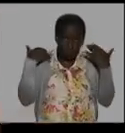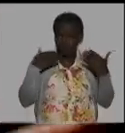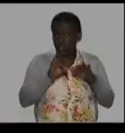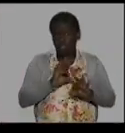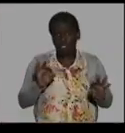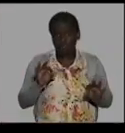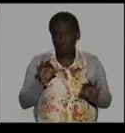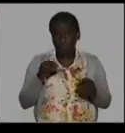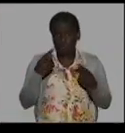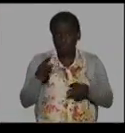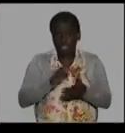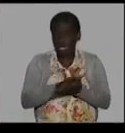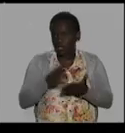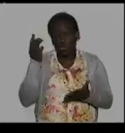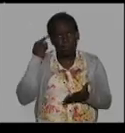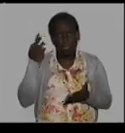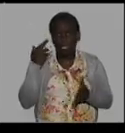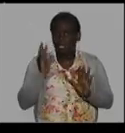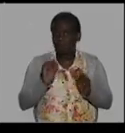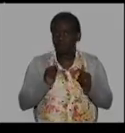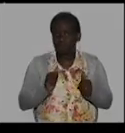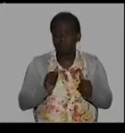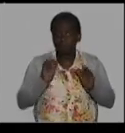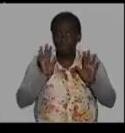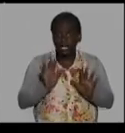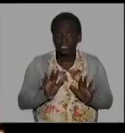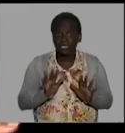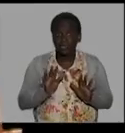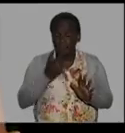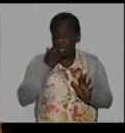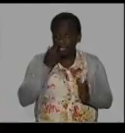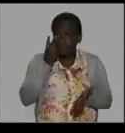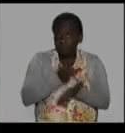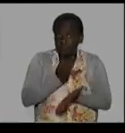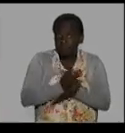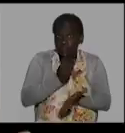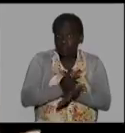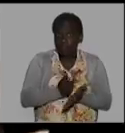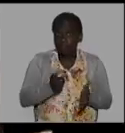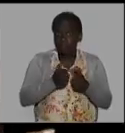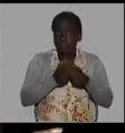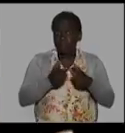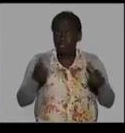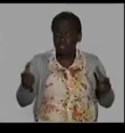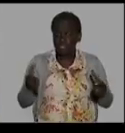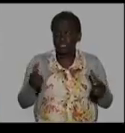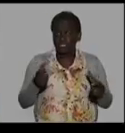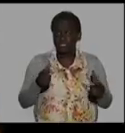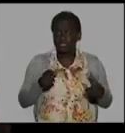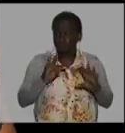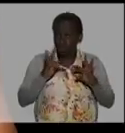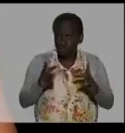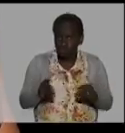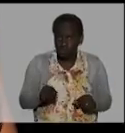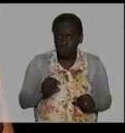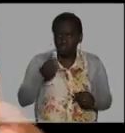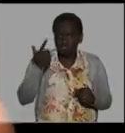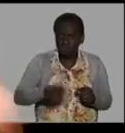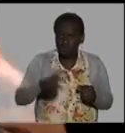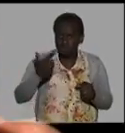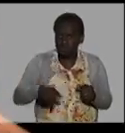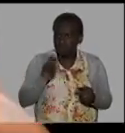quê. Ótimo, não que vai é extremamente normal. Que é extremamente normal, mas quando é um padrão, assim, quando é uma maioria